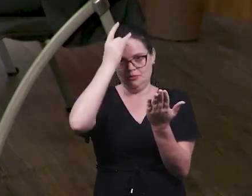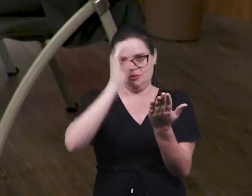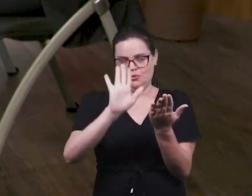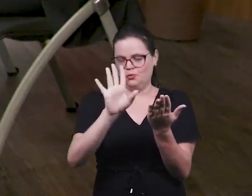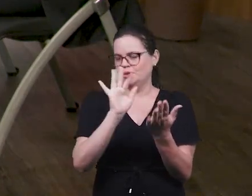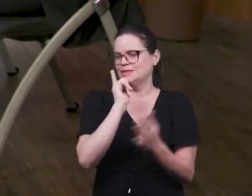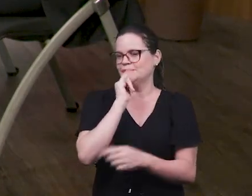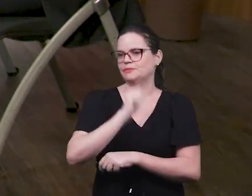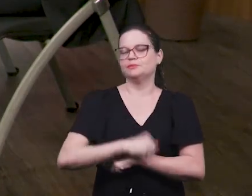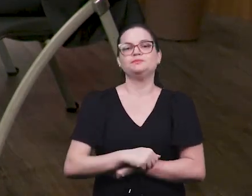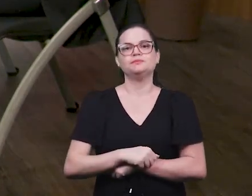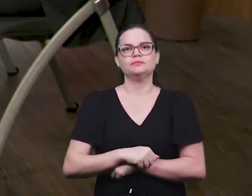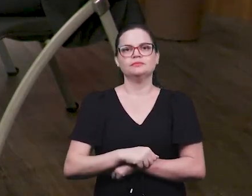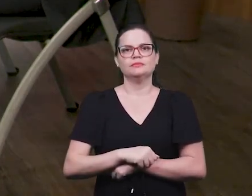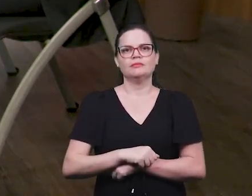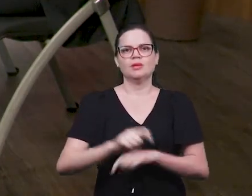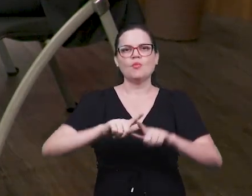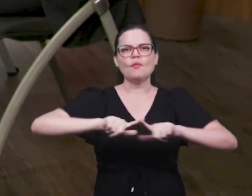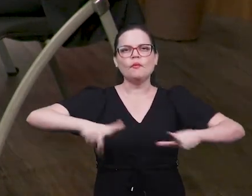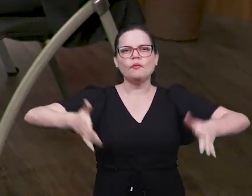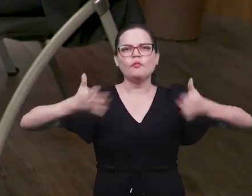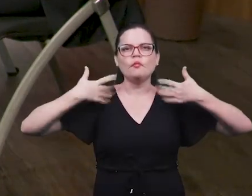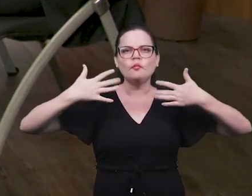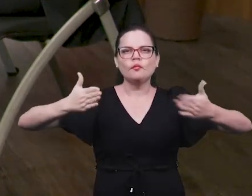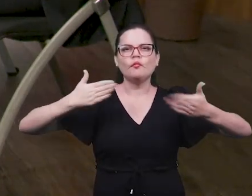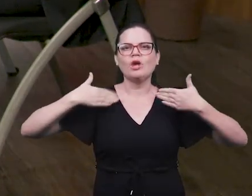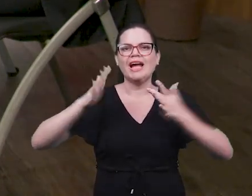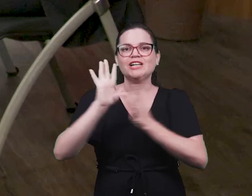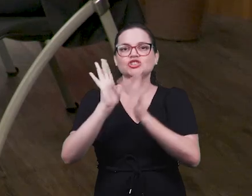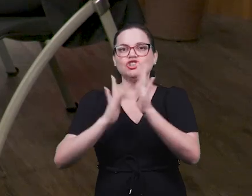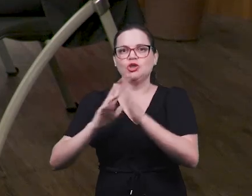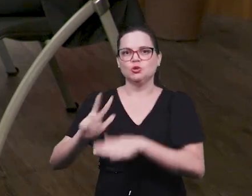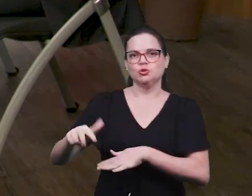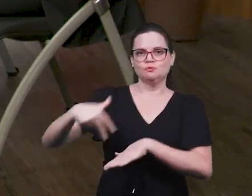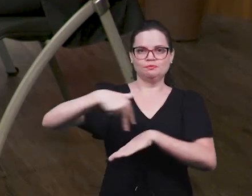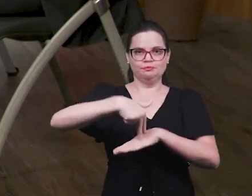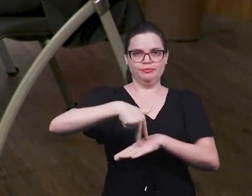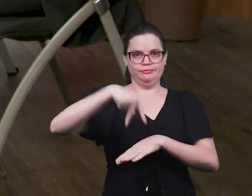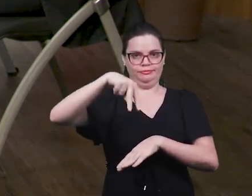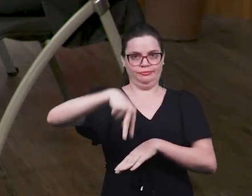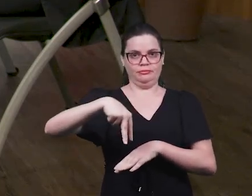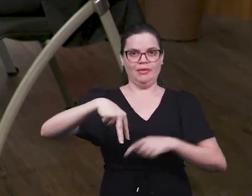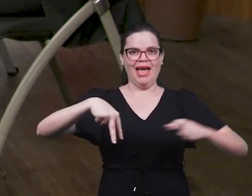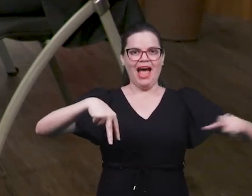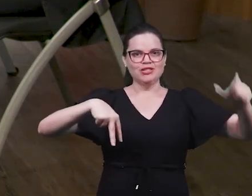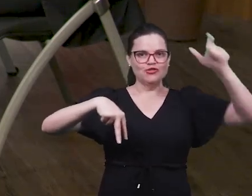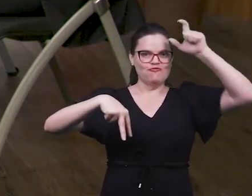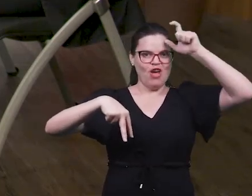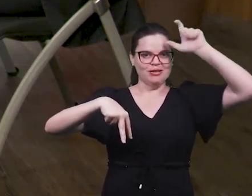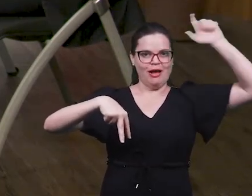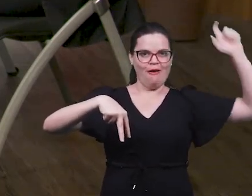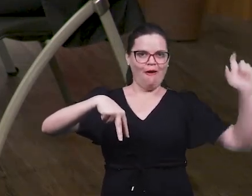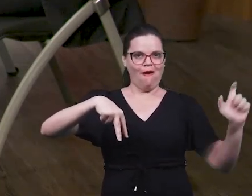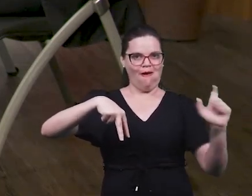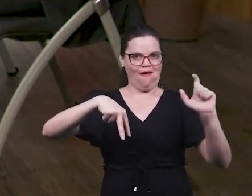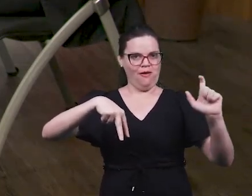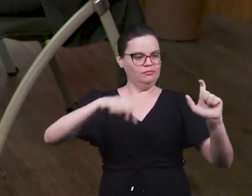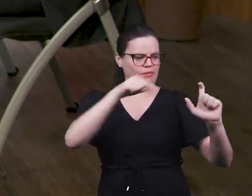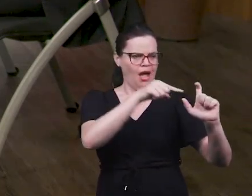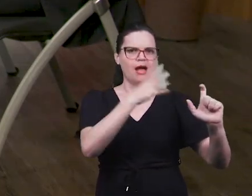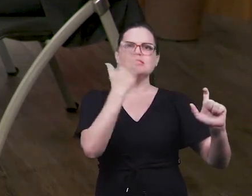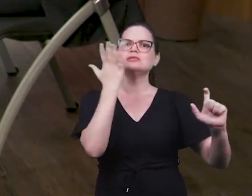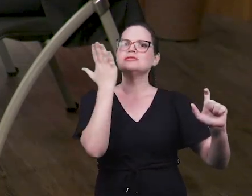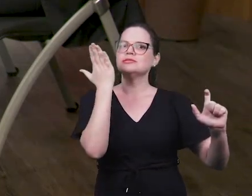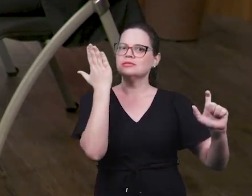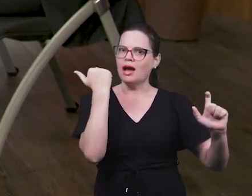foi tentado pelo adversário no deserto, o adversário era conhecedor da palavra. Ele usou, né? Ele usou duas